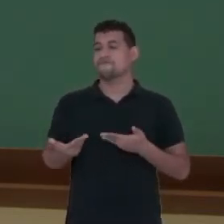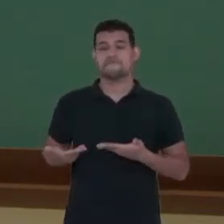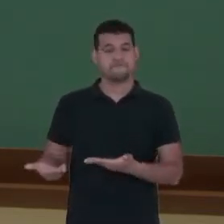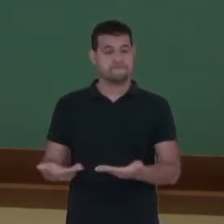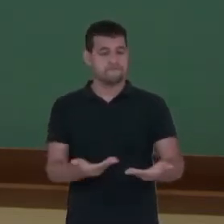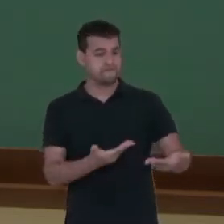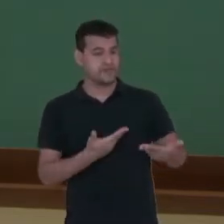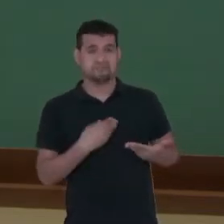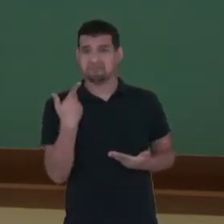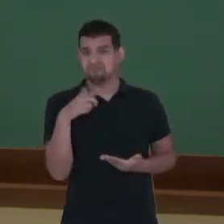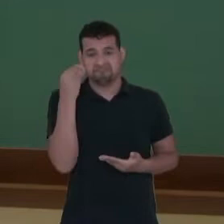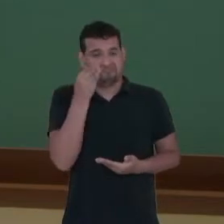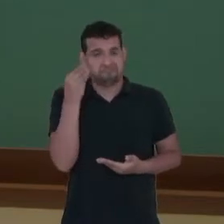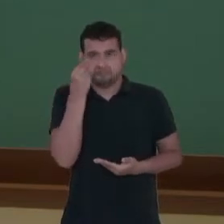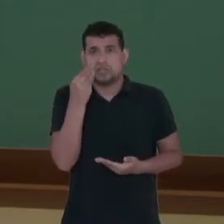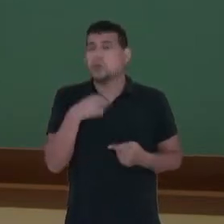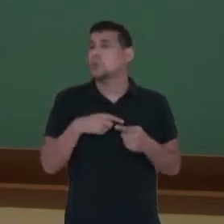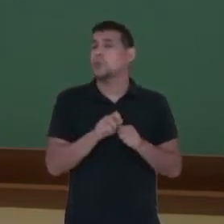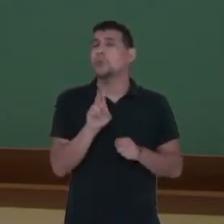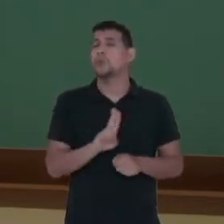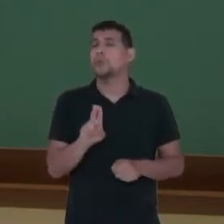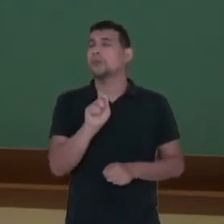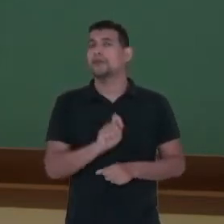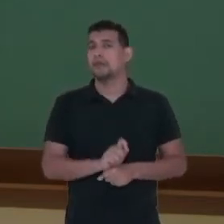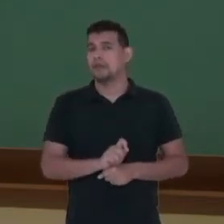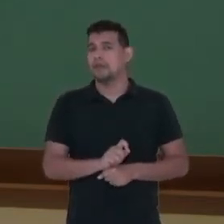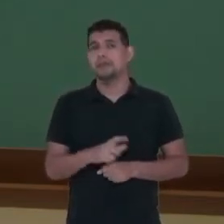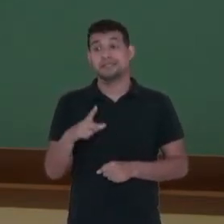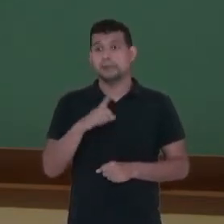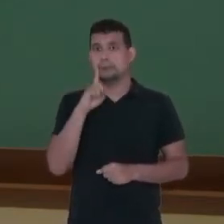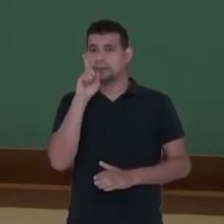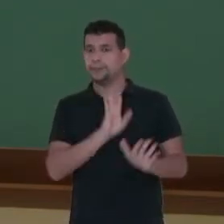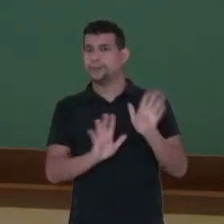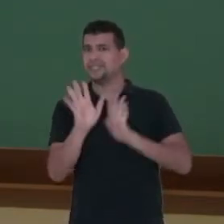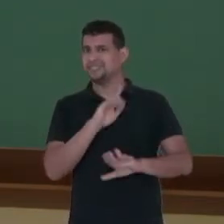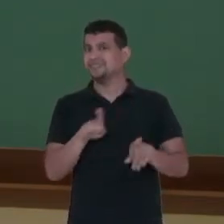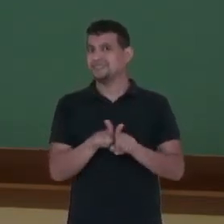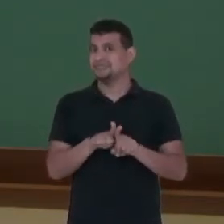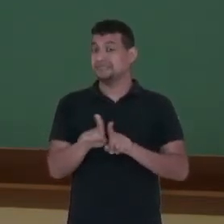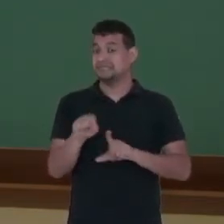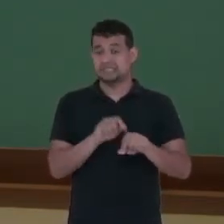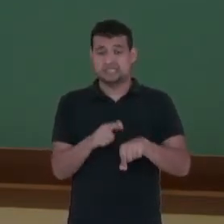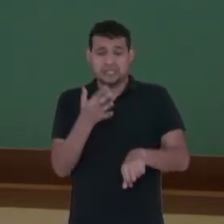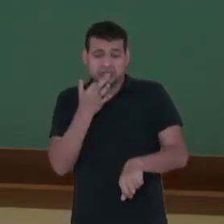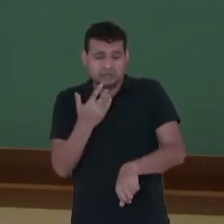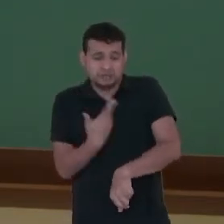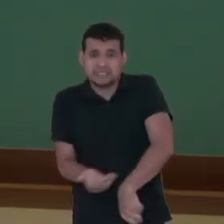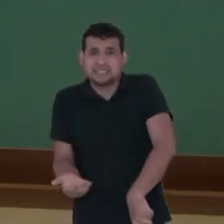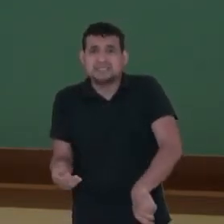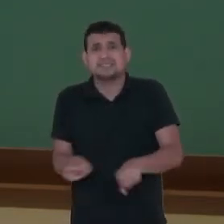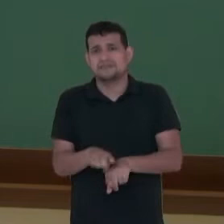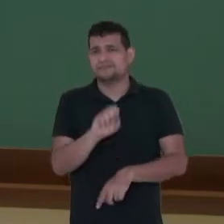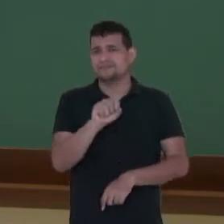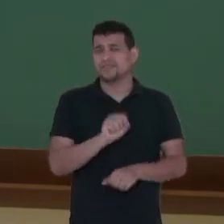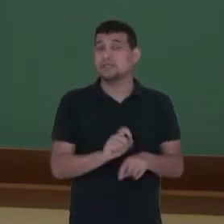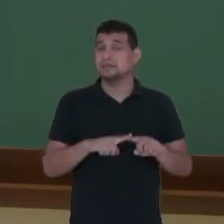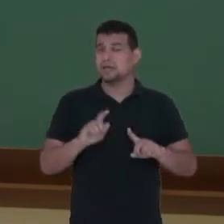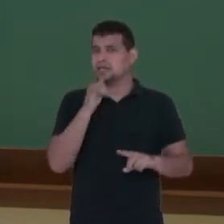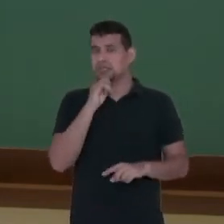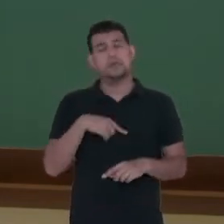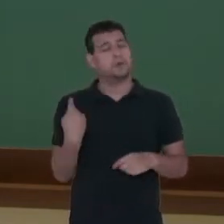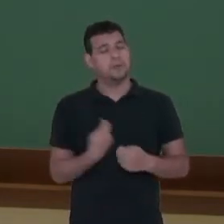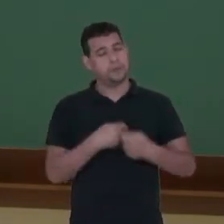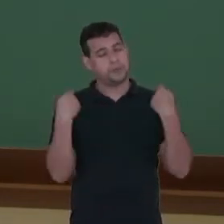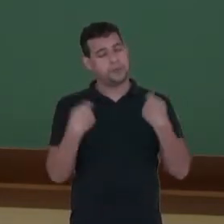sendo inexperiente, eu vou estar colocando eles em risco, eles de se lesionar, eles de se machucar. Então a gente